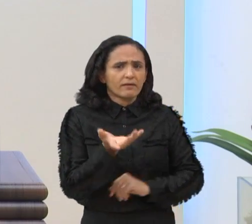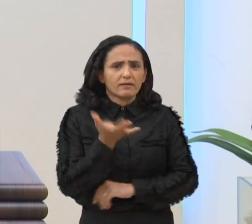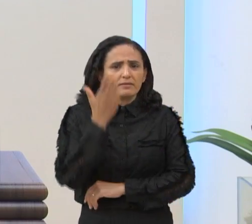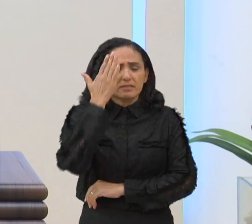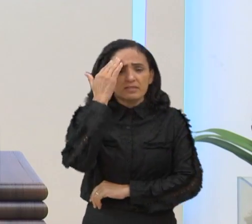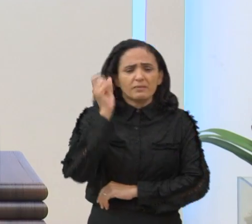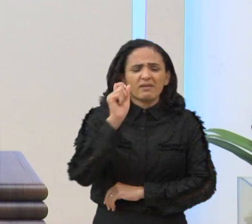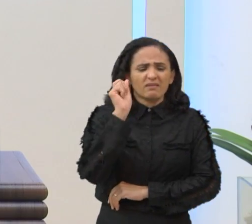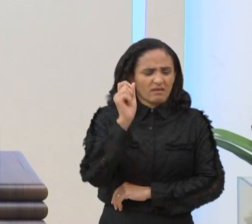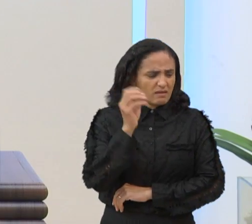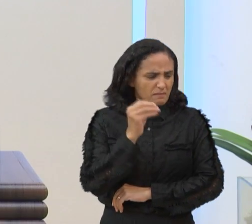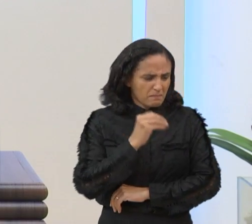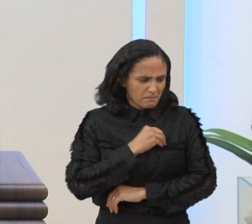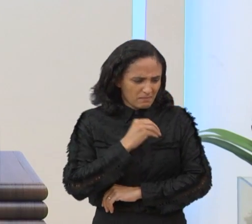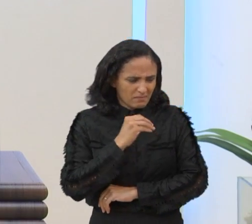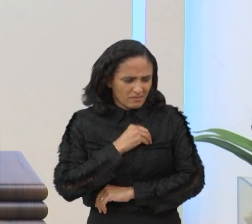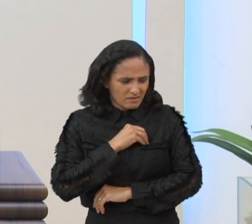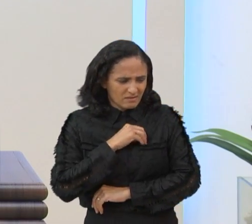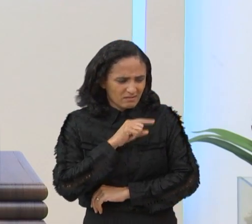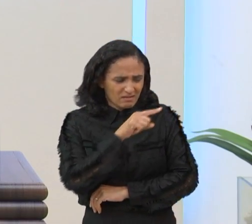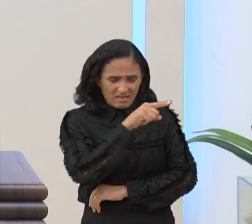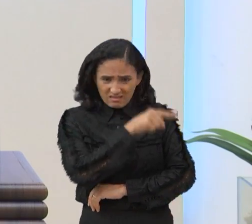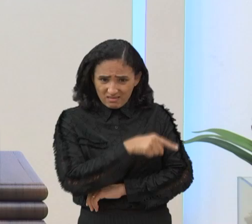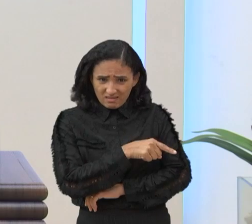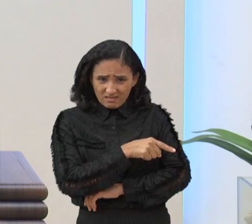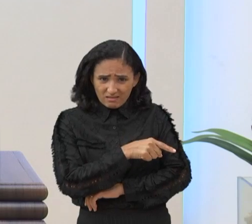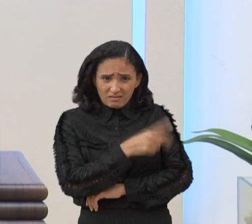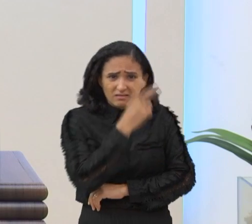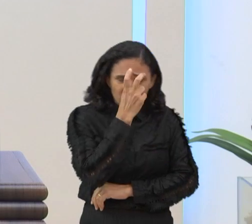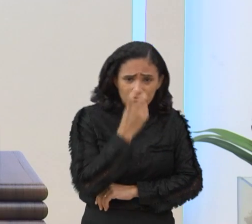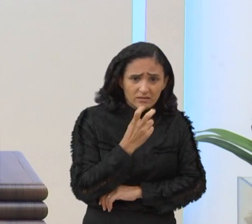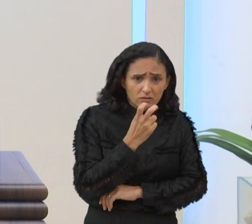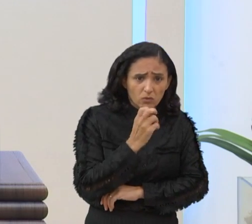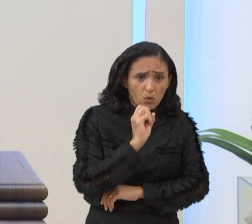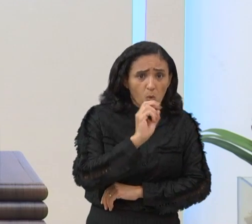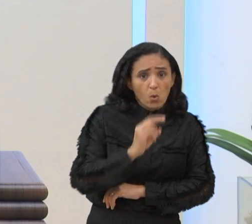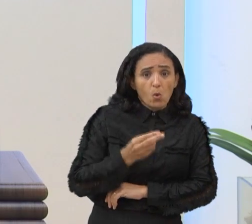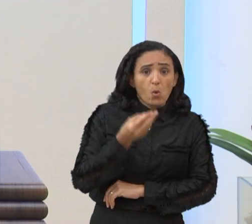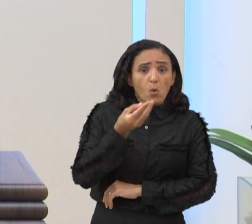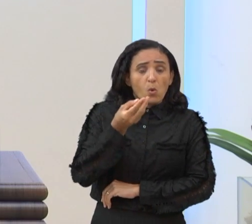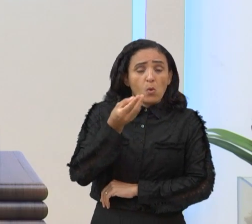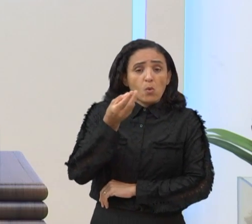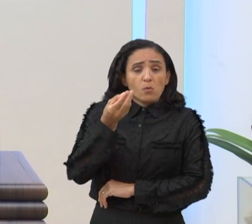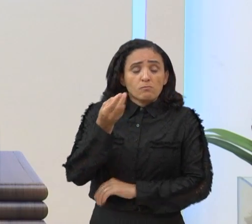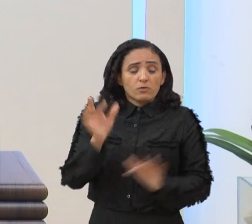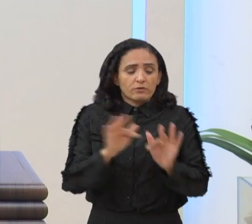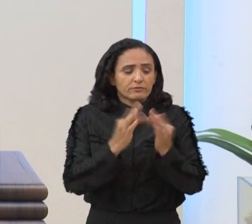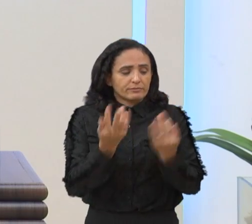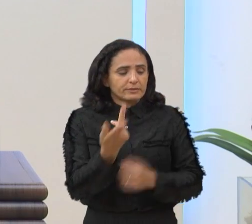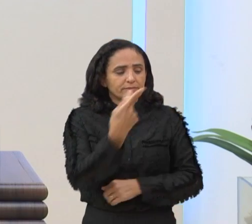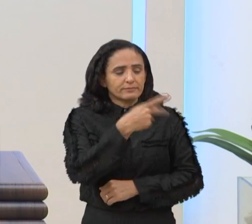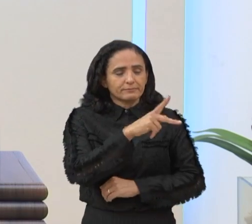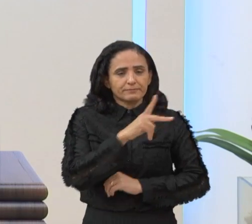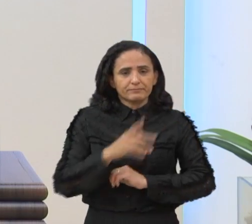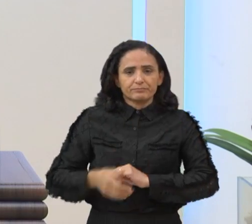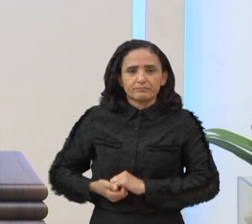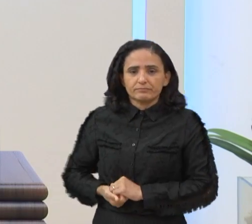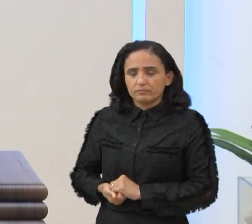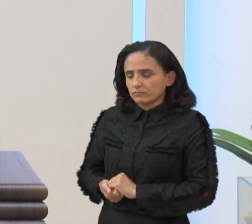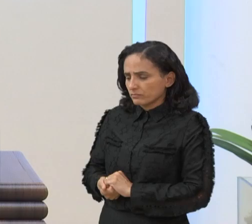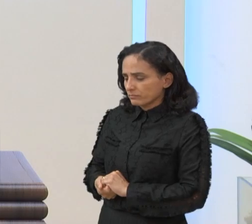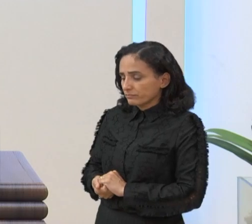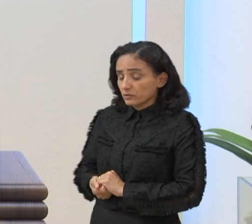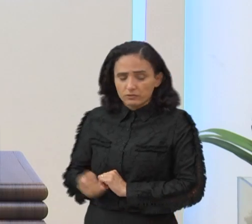quem pecou, se aquele cego ou os seus pais, Jesus diz diferente. Ele diz: nem